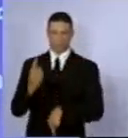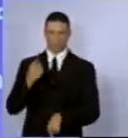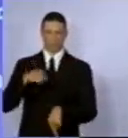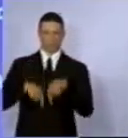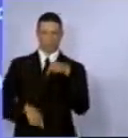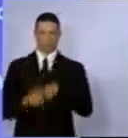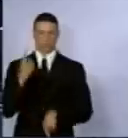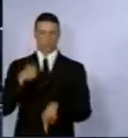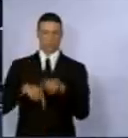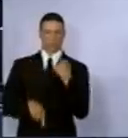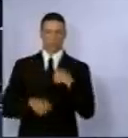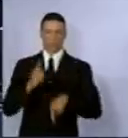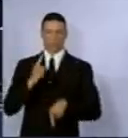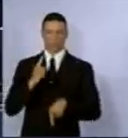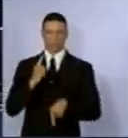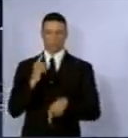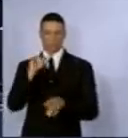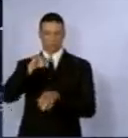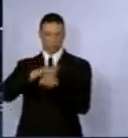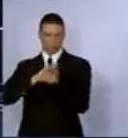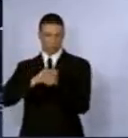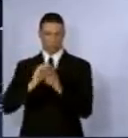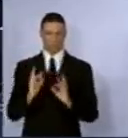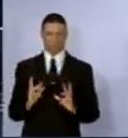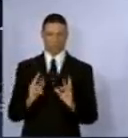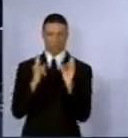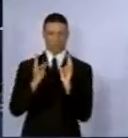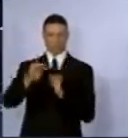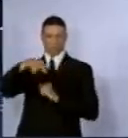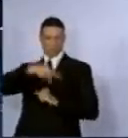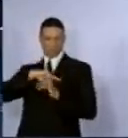maior chance da pessoa desenvolver câncer.